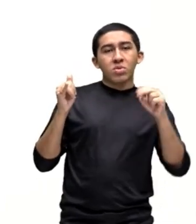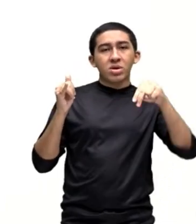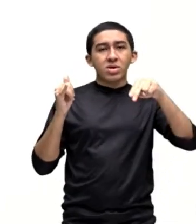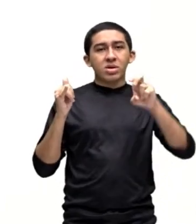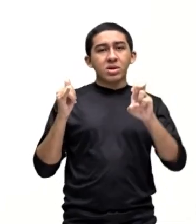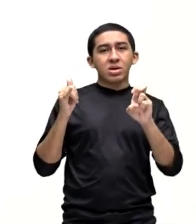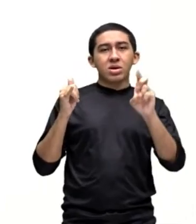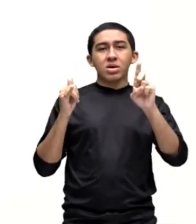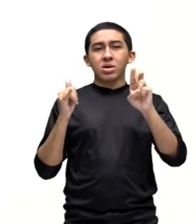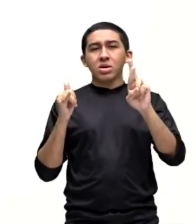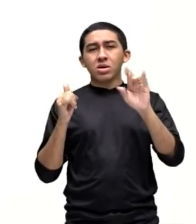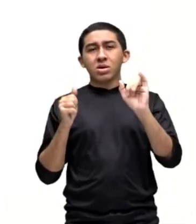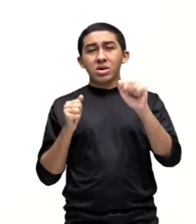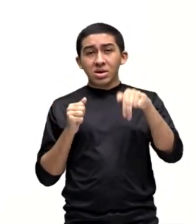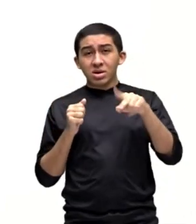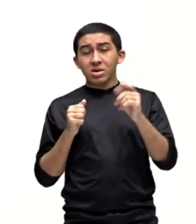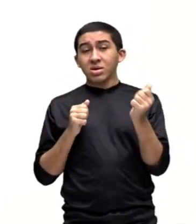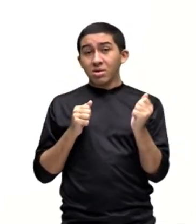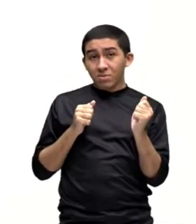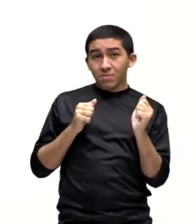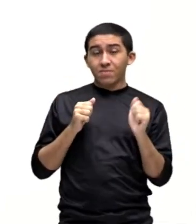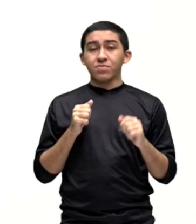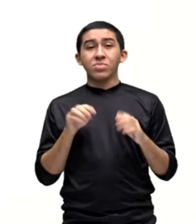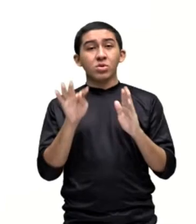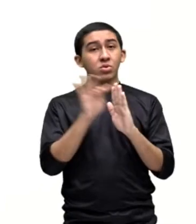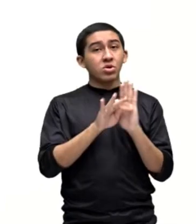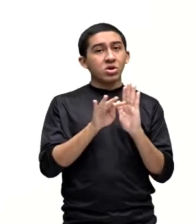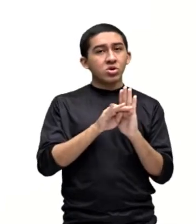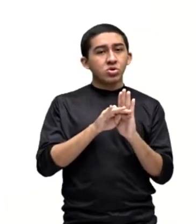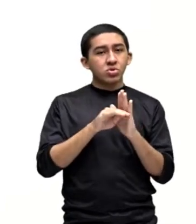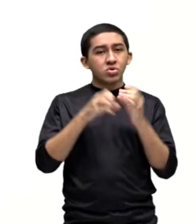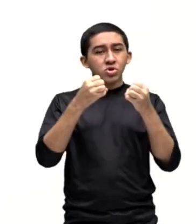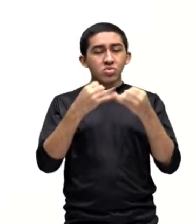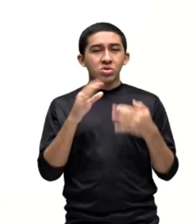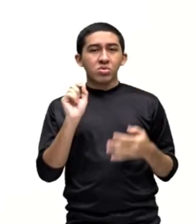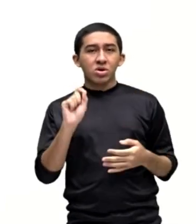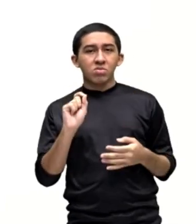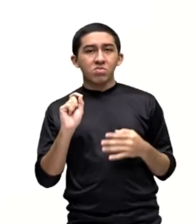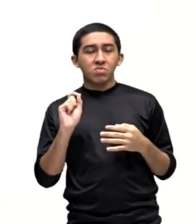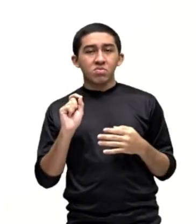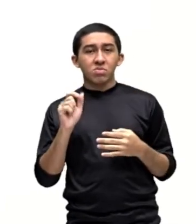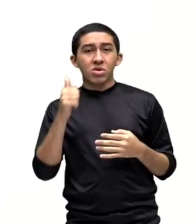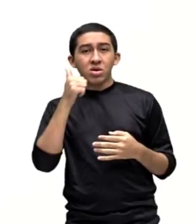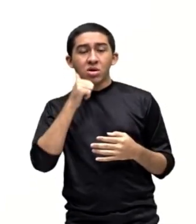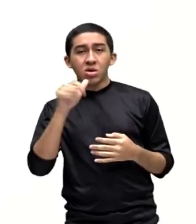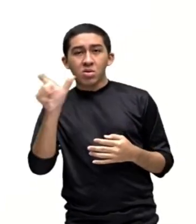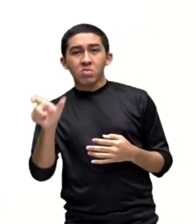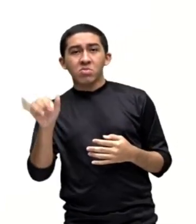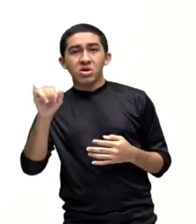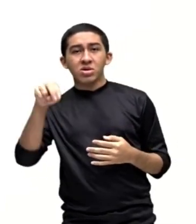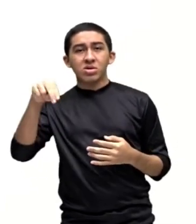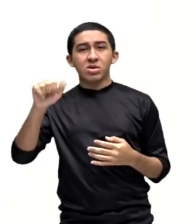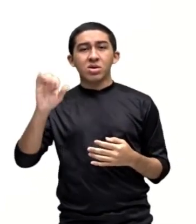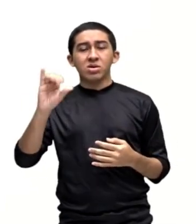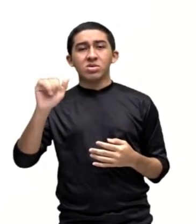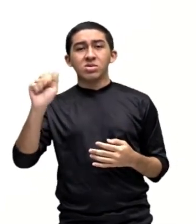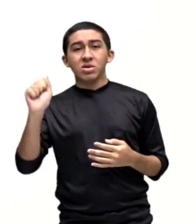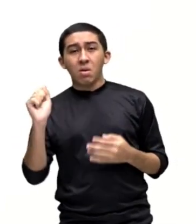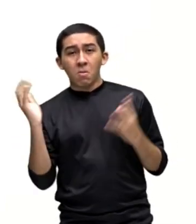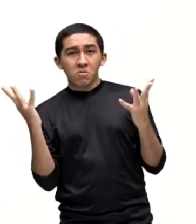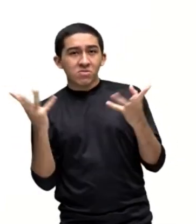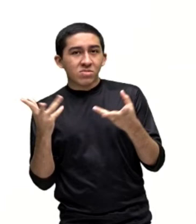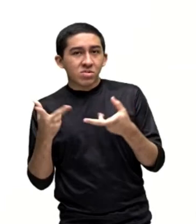dele, tá bom? E o texto dizia o seguinte: a excelente Dona Inácia era mestra na arte